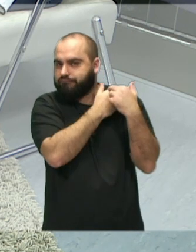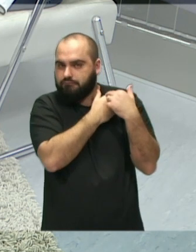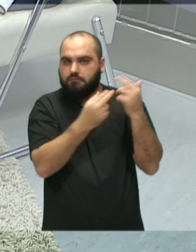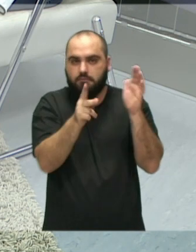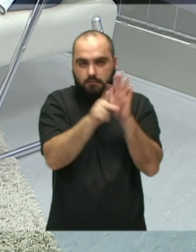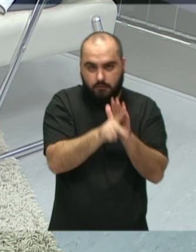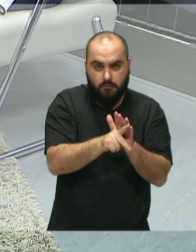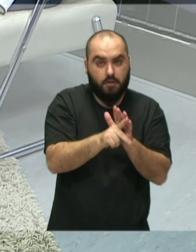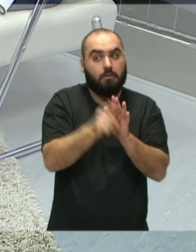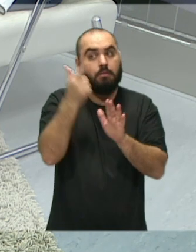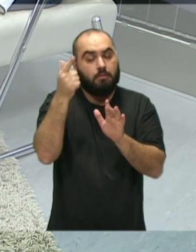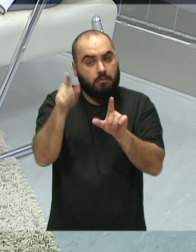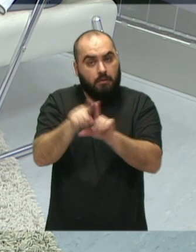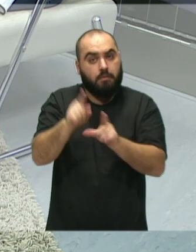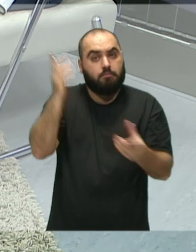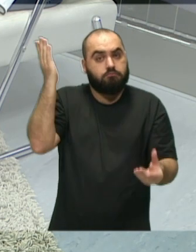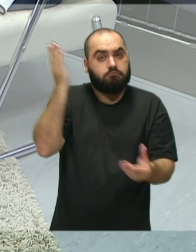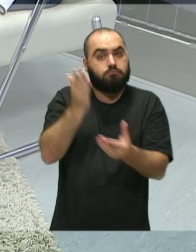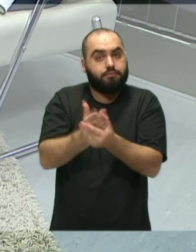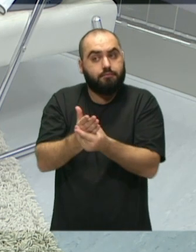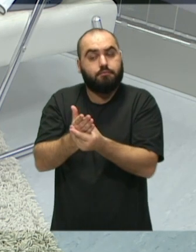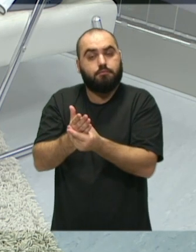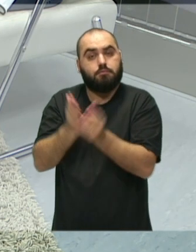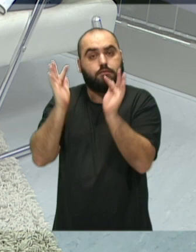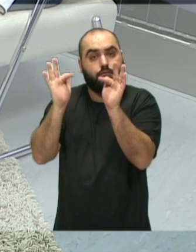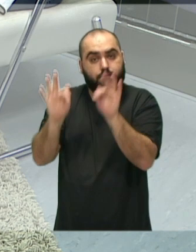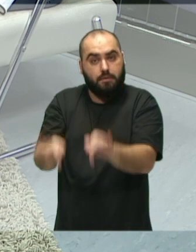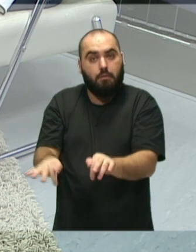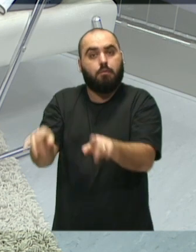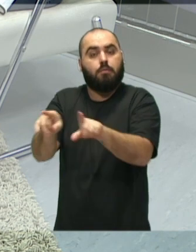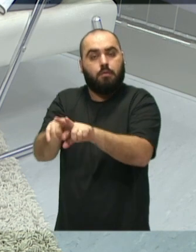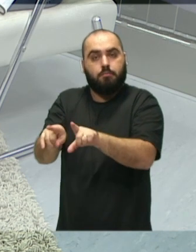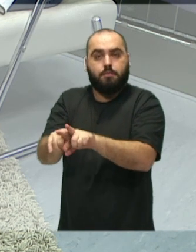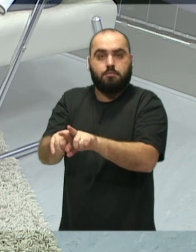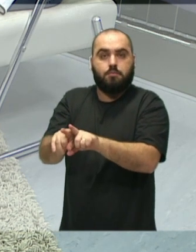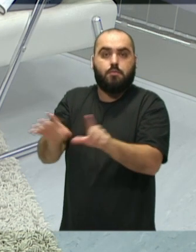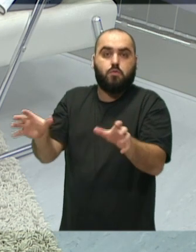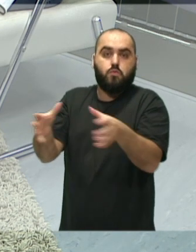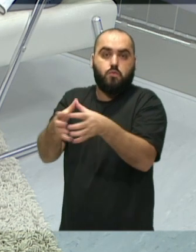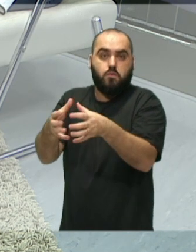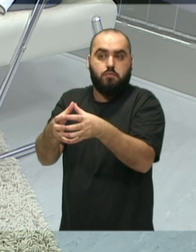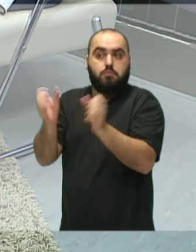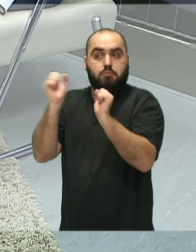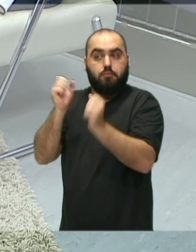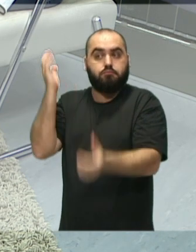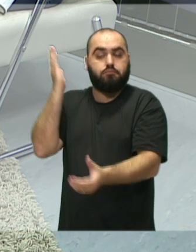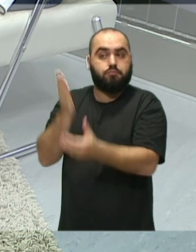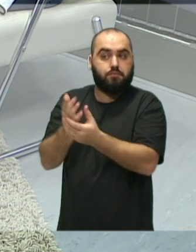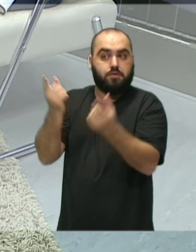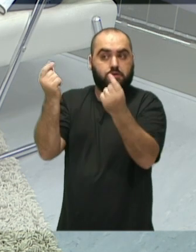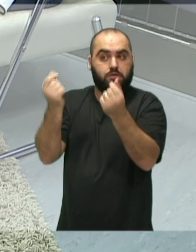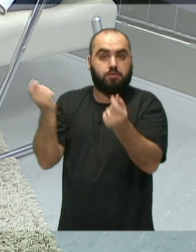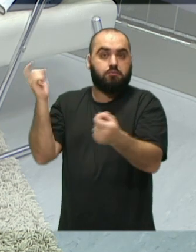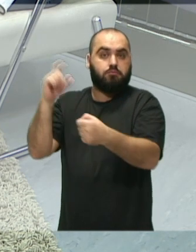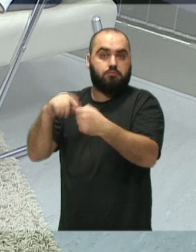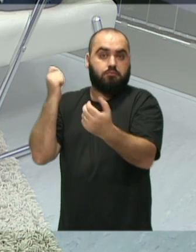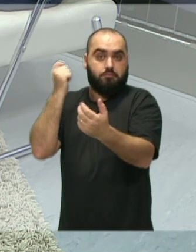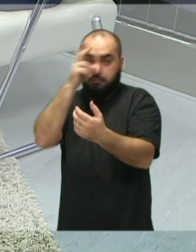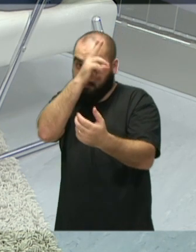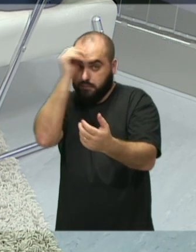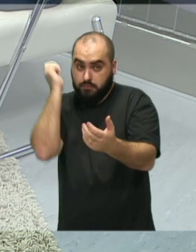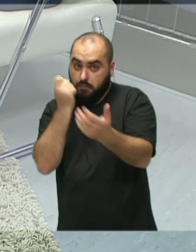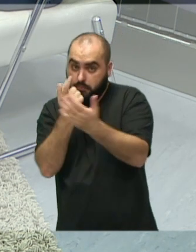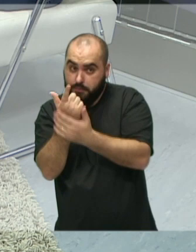poderá ter como consequência uma condenação por danos morais coletivos. quais situações mais críticas